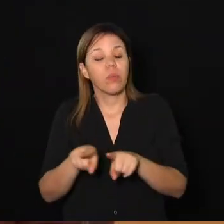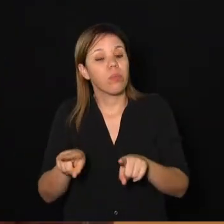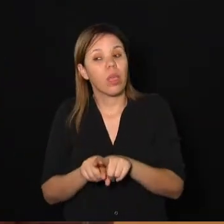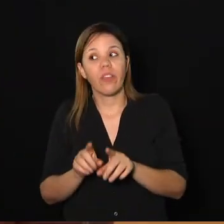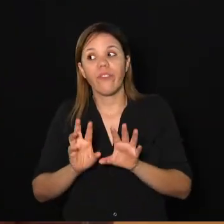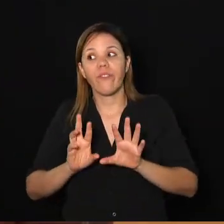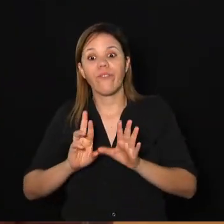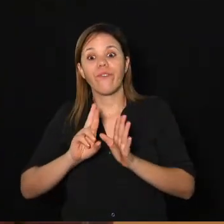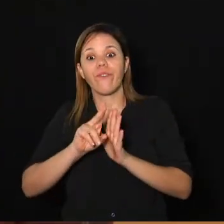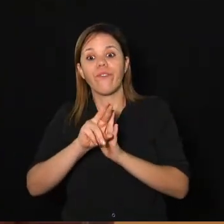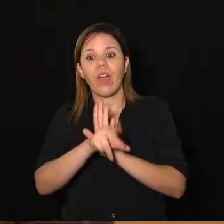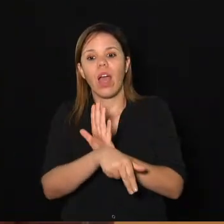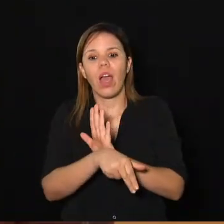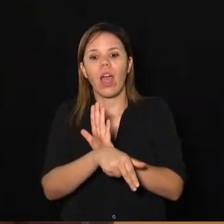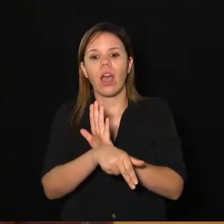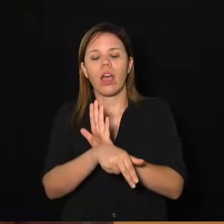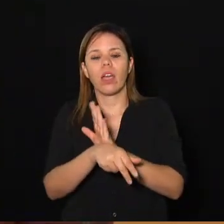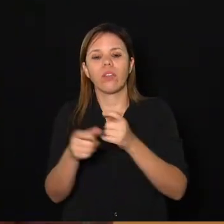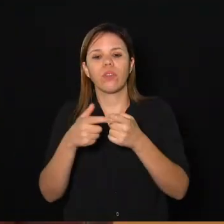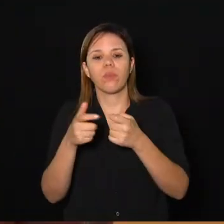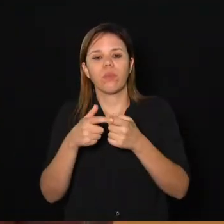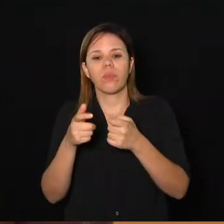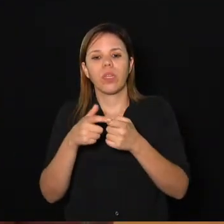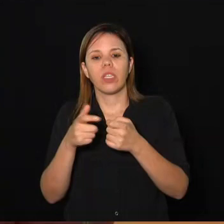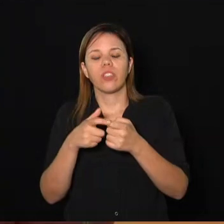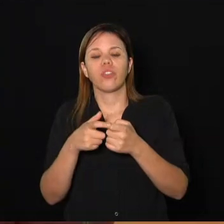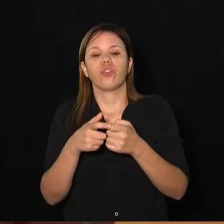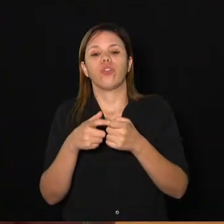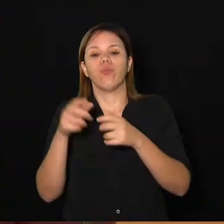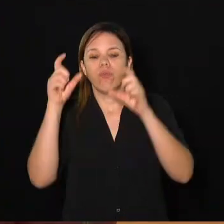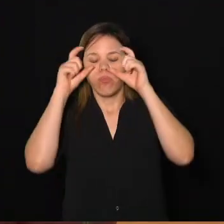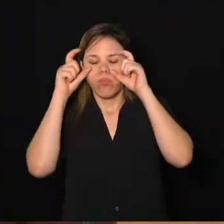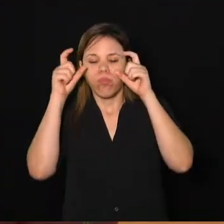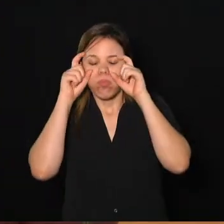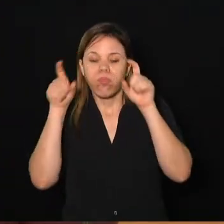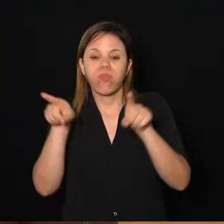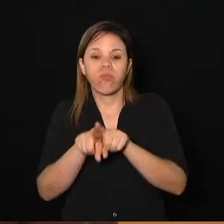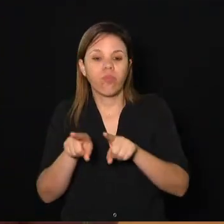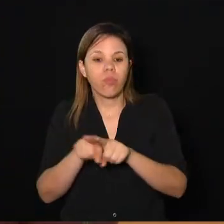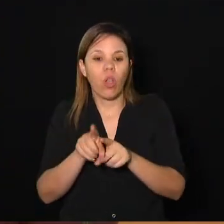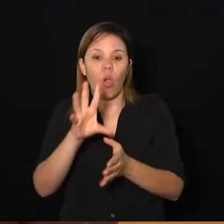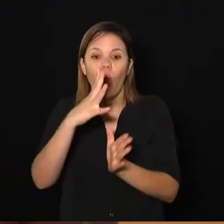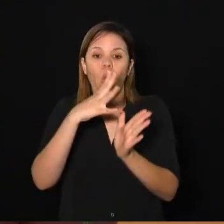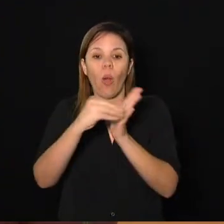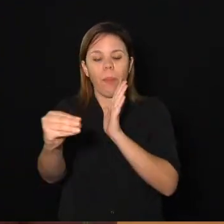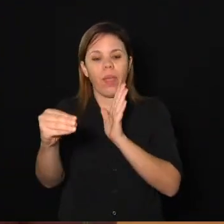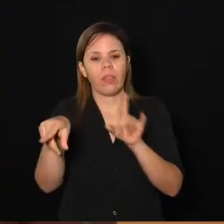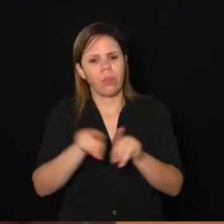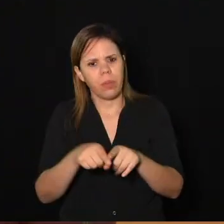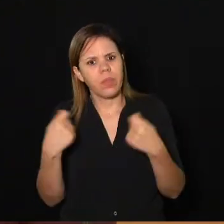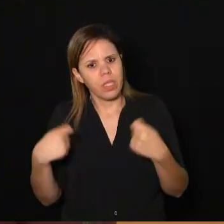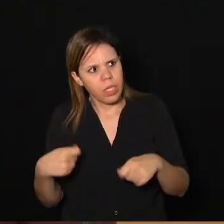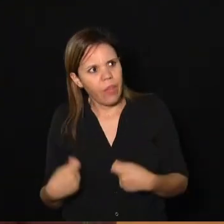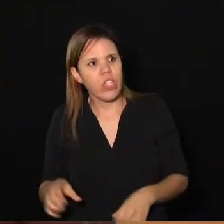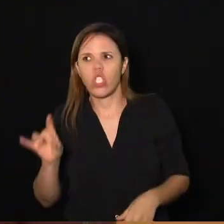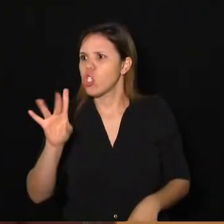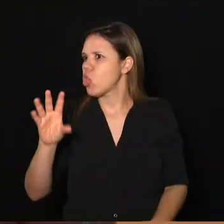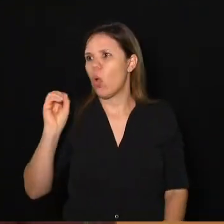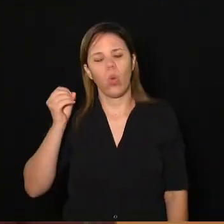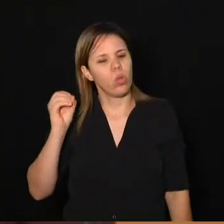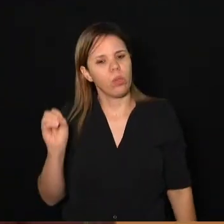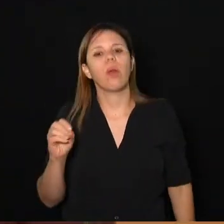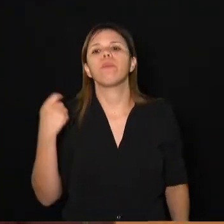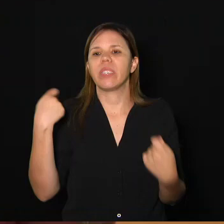entretanto a população ela não precisa só do outubro ela precisa do janeiro do fevereiro